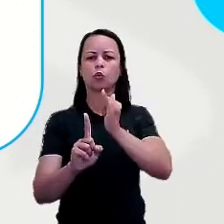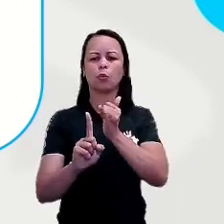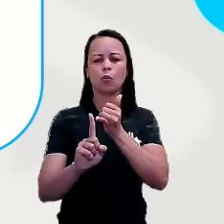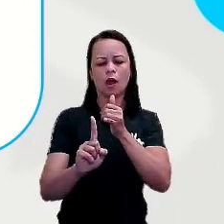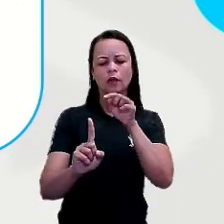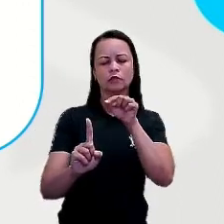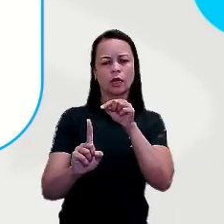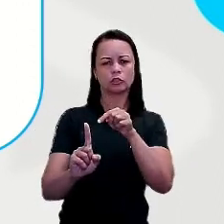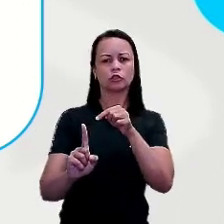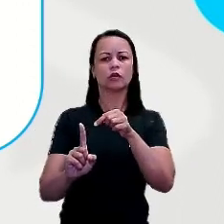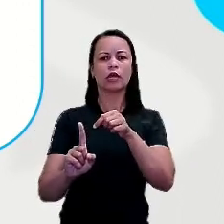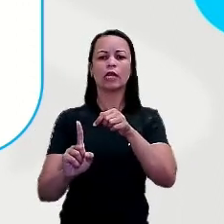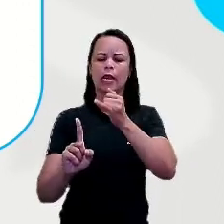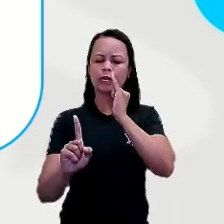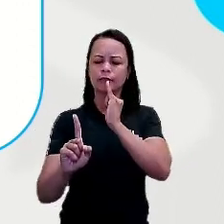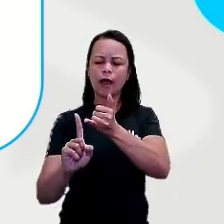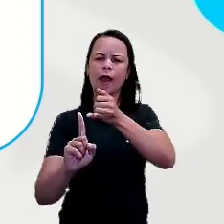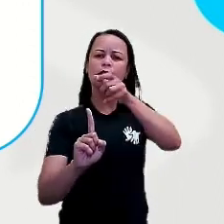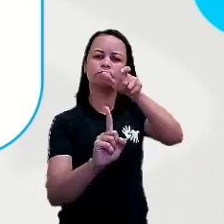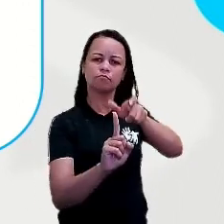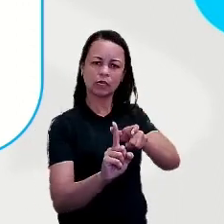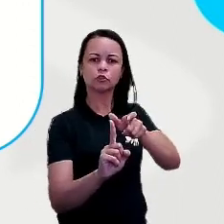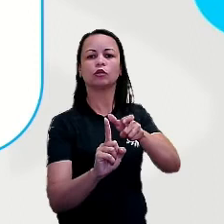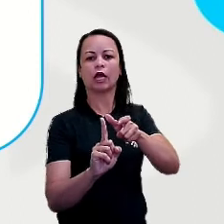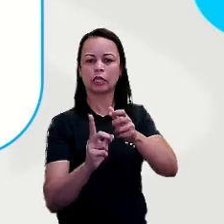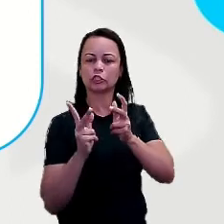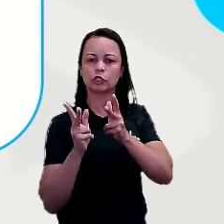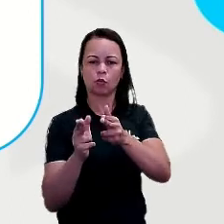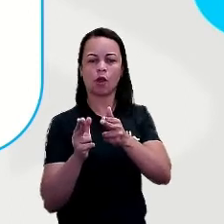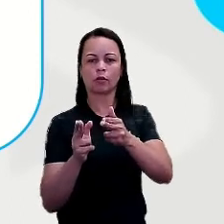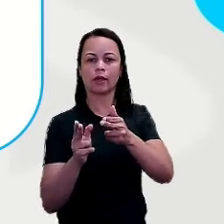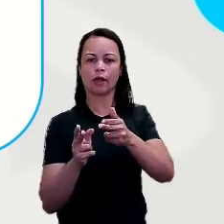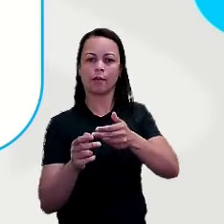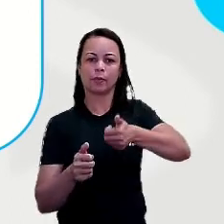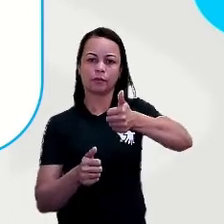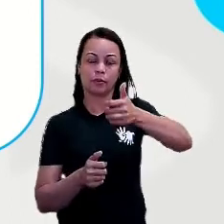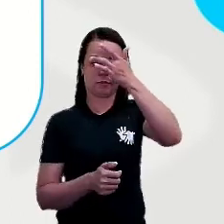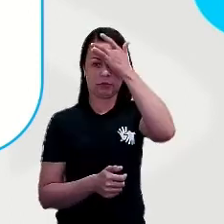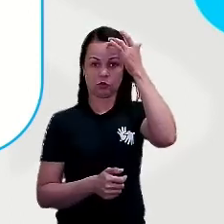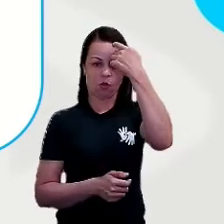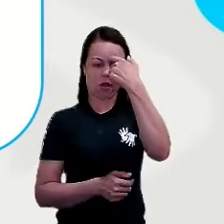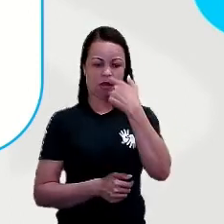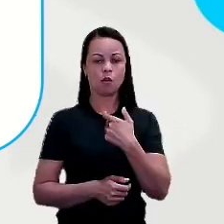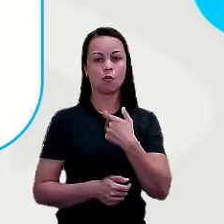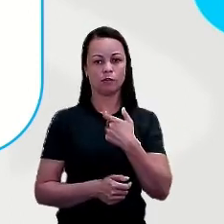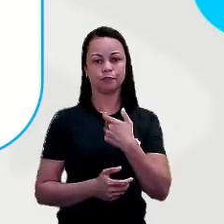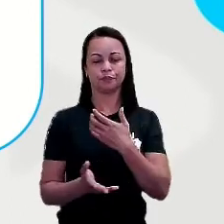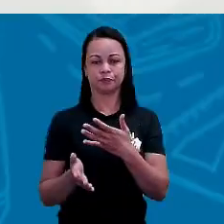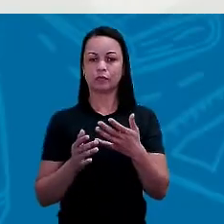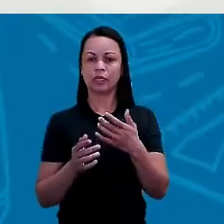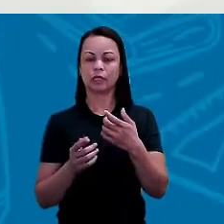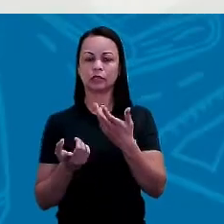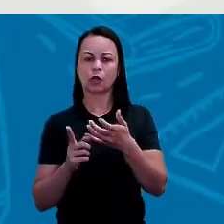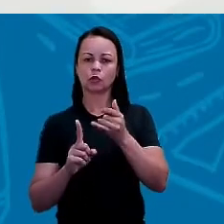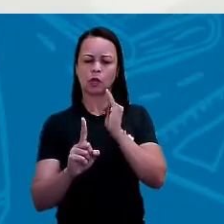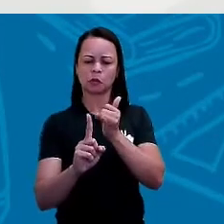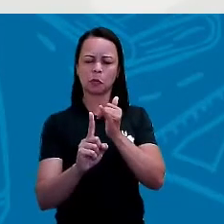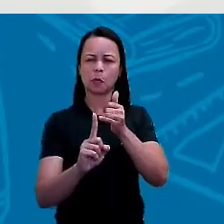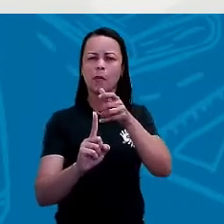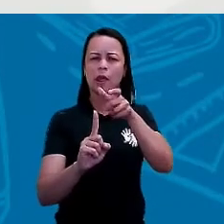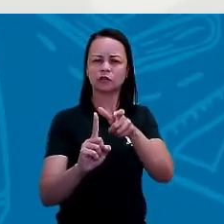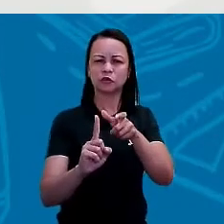narrador personagem, né? A primeira pessoa aí, eu. Então, no caso, o narrador personagem está contando